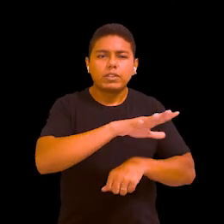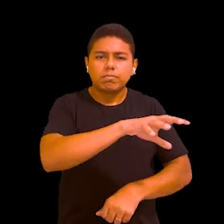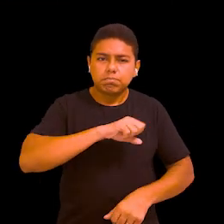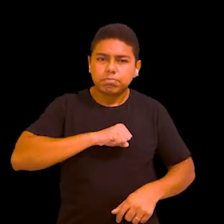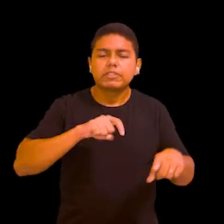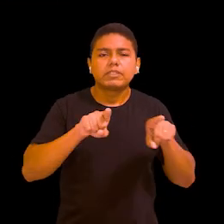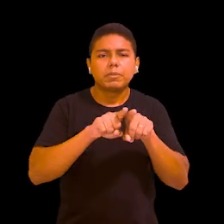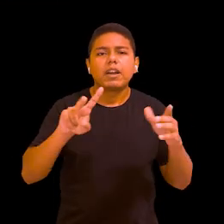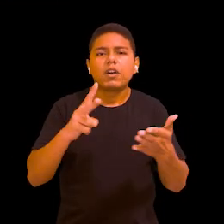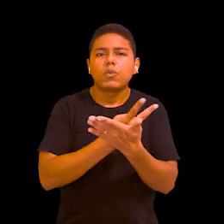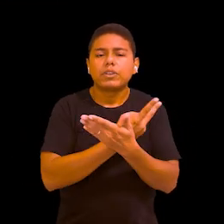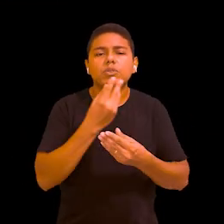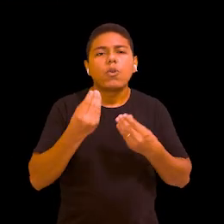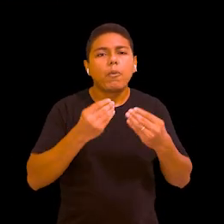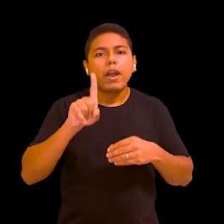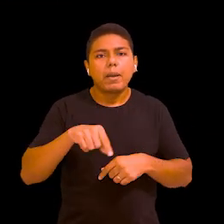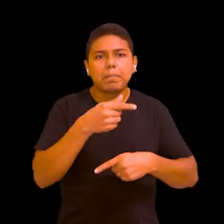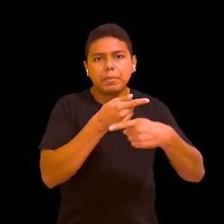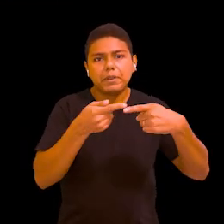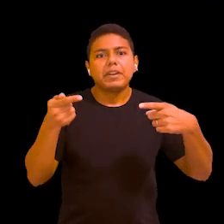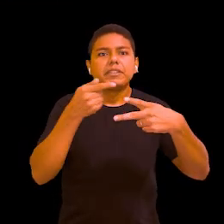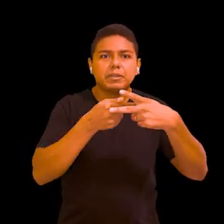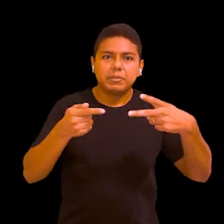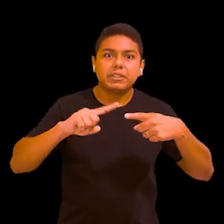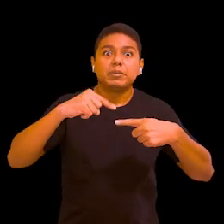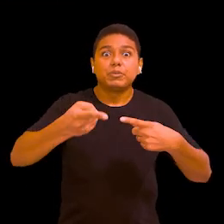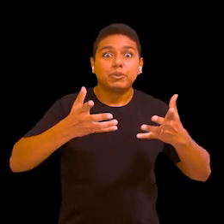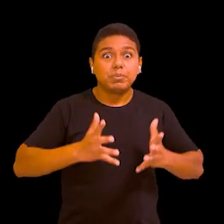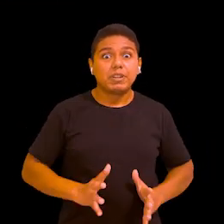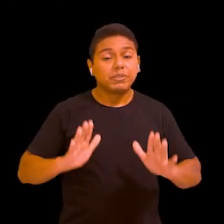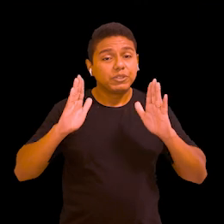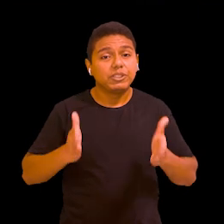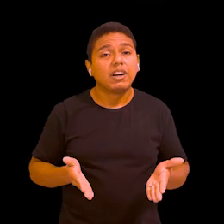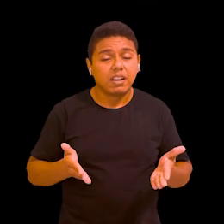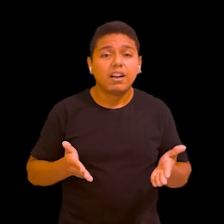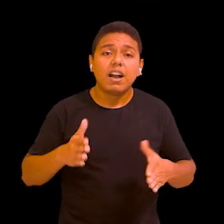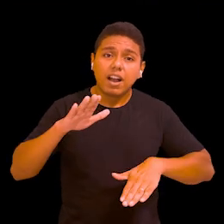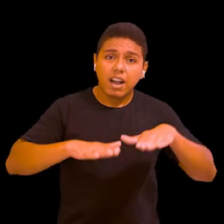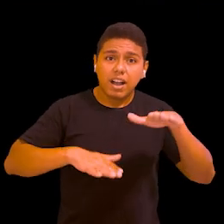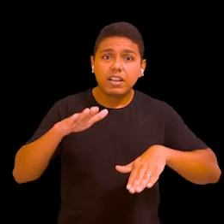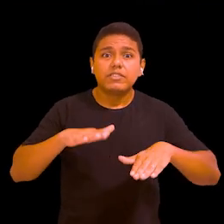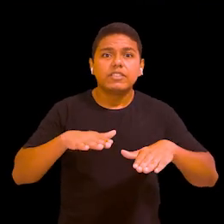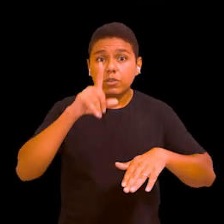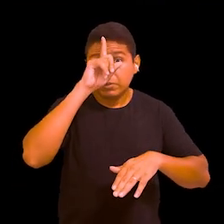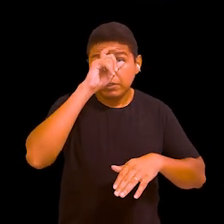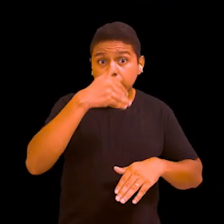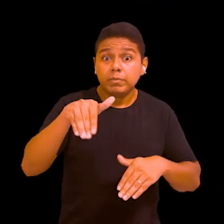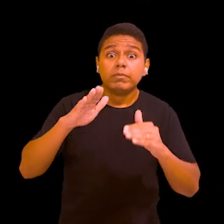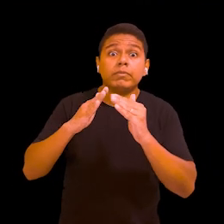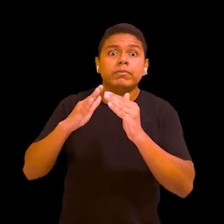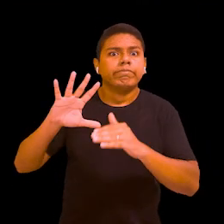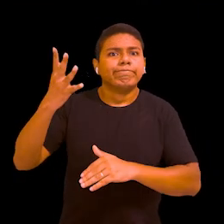elas ocorrem nas 2 primeiras semanas após o parto, em alguns momentos, inclusive, após a alta hospitalar.